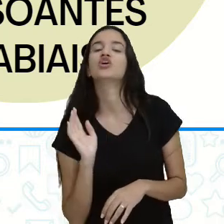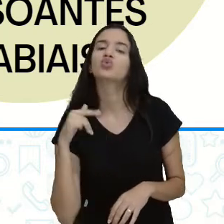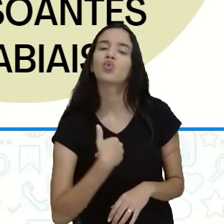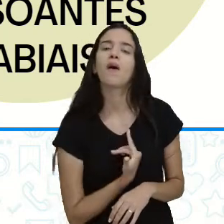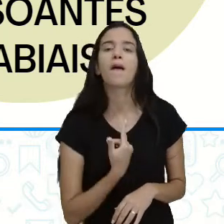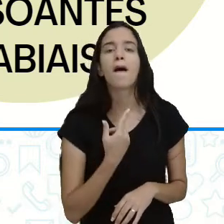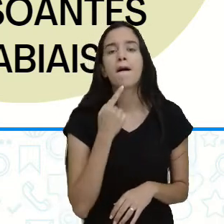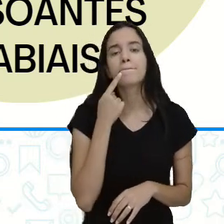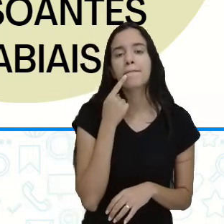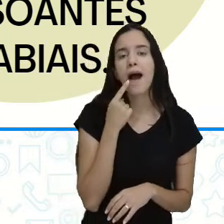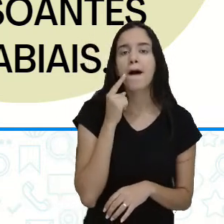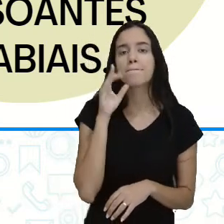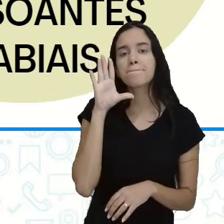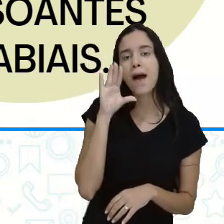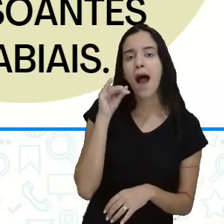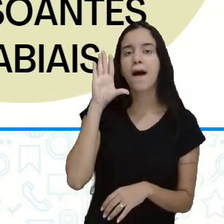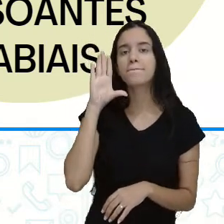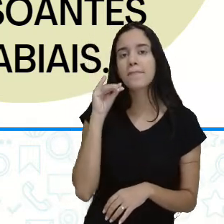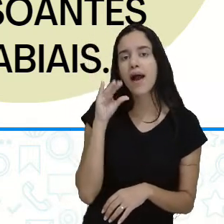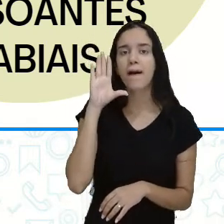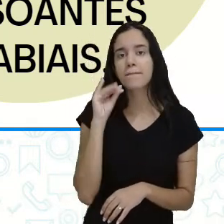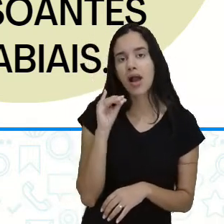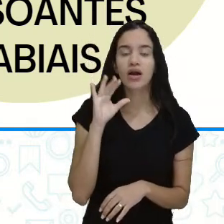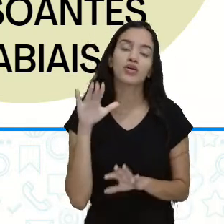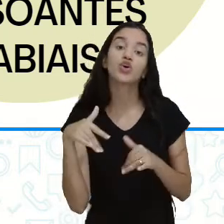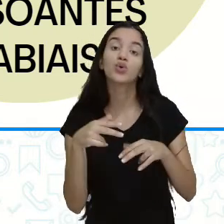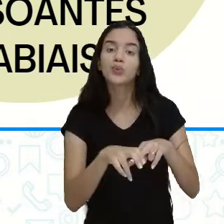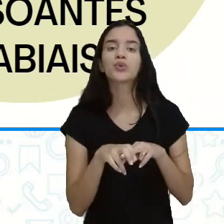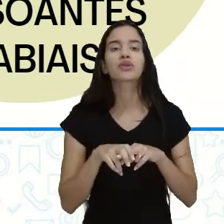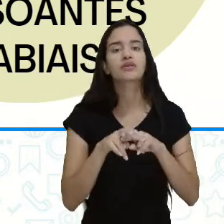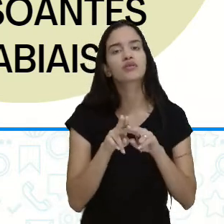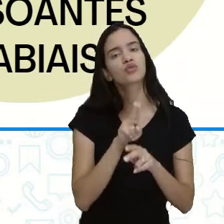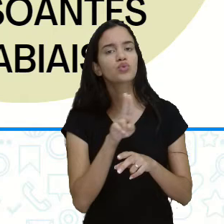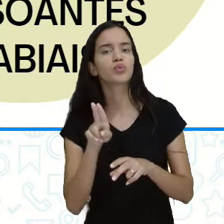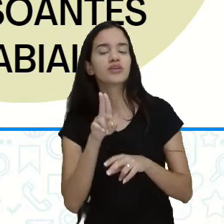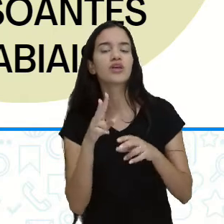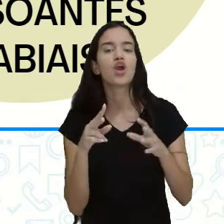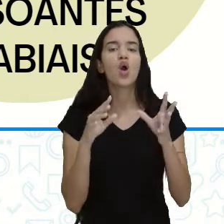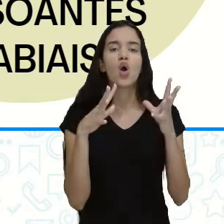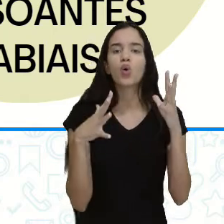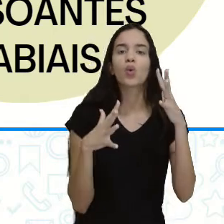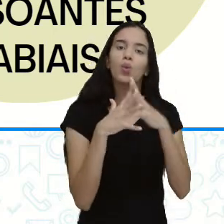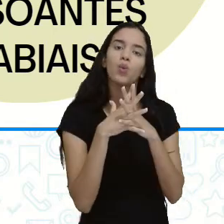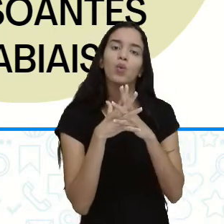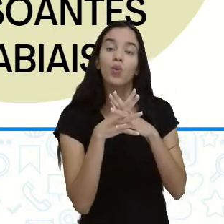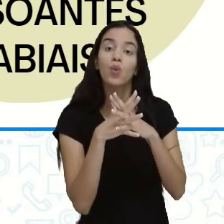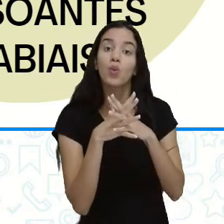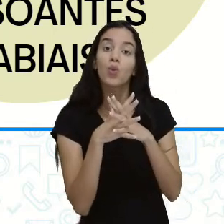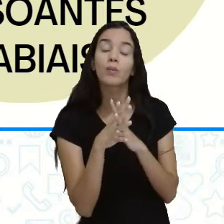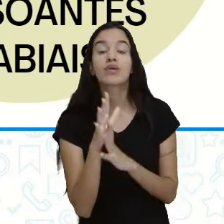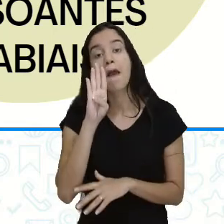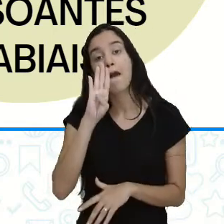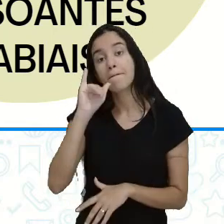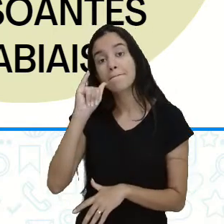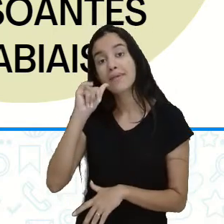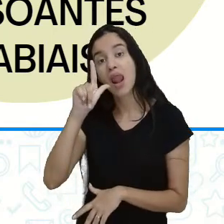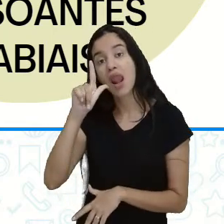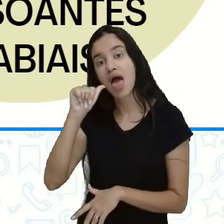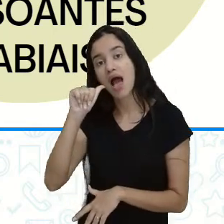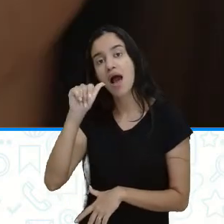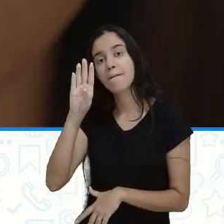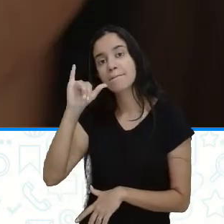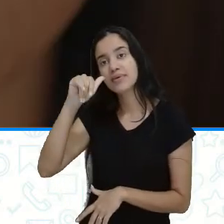se juntam. Por isso, gente, que elas são chamadas de consoantes bilabiais. O